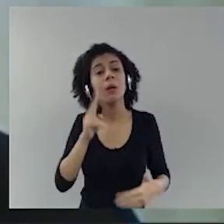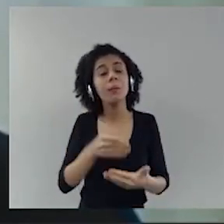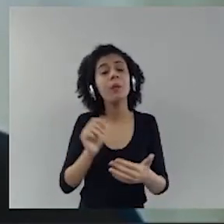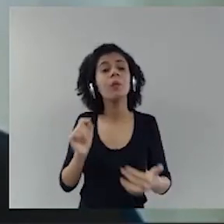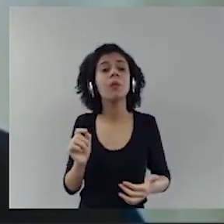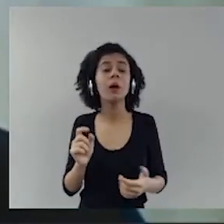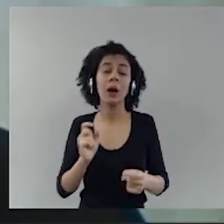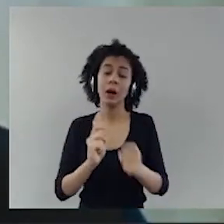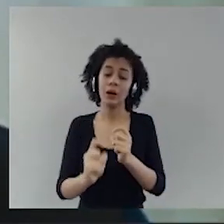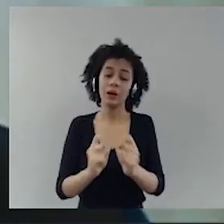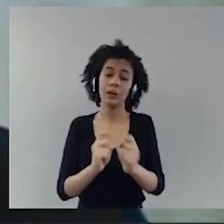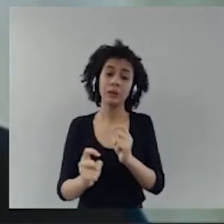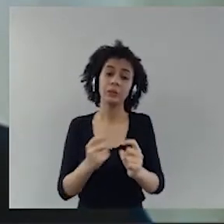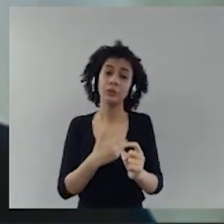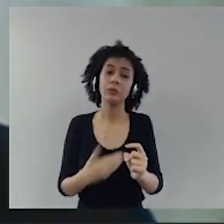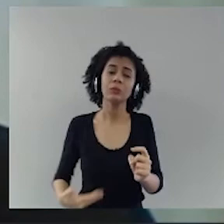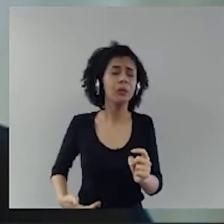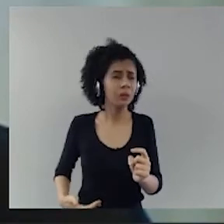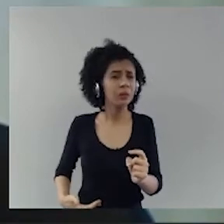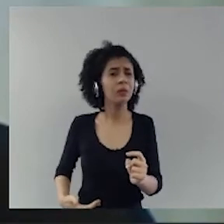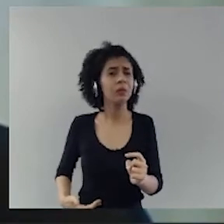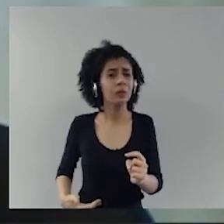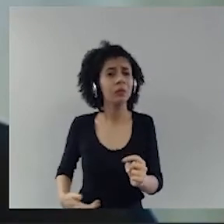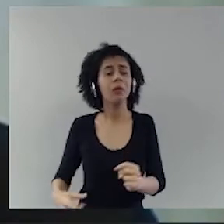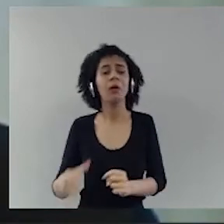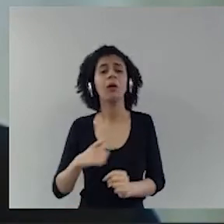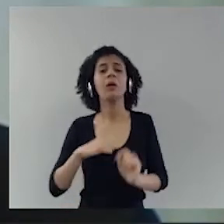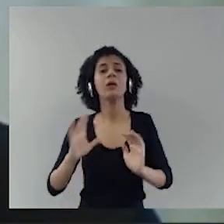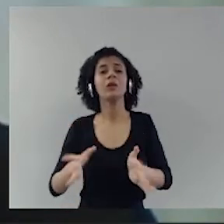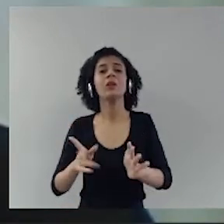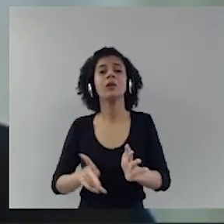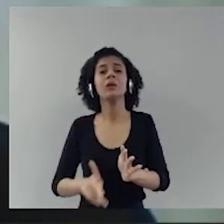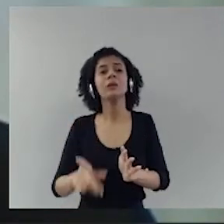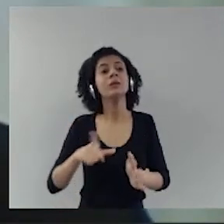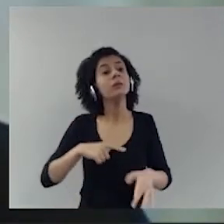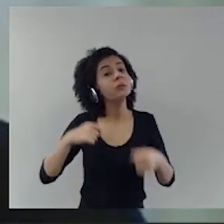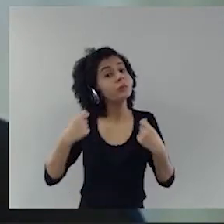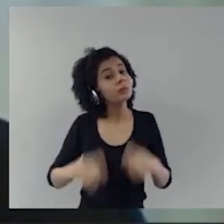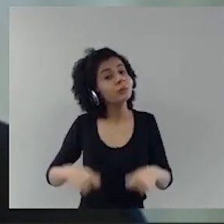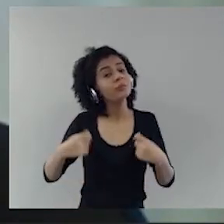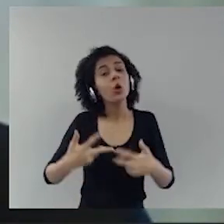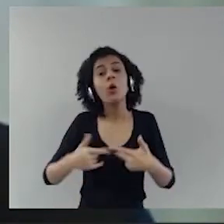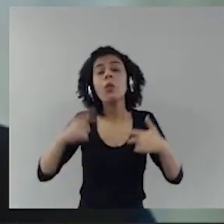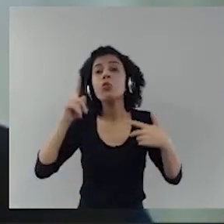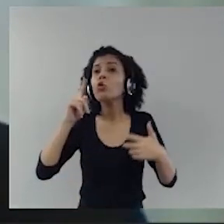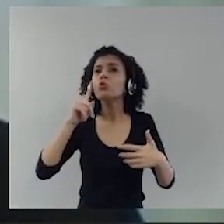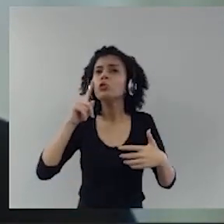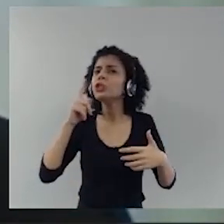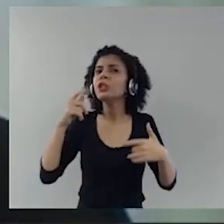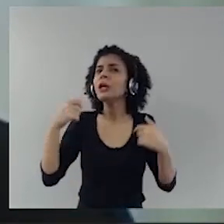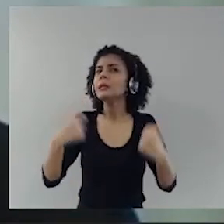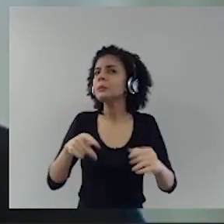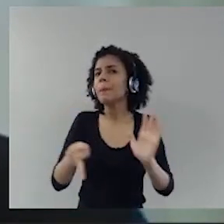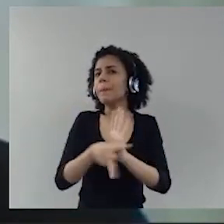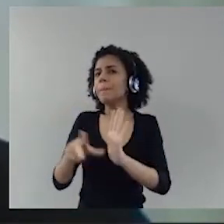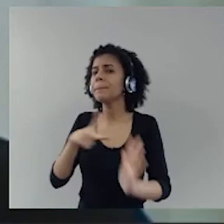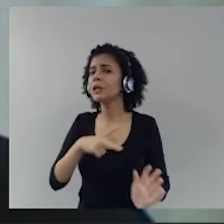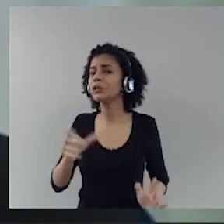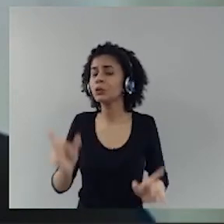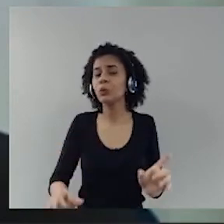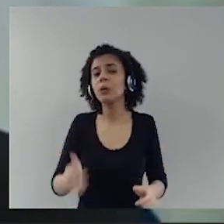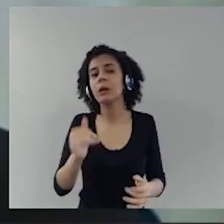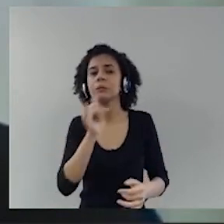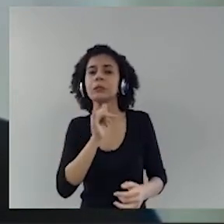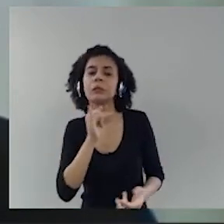todos que a administração pública ela continua atendendo às suas necessidades rotineiras como por exemplo